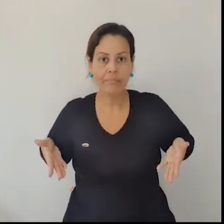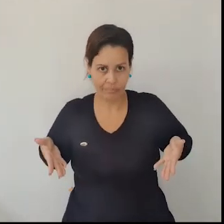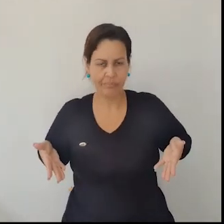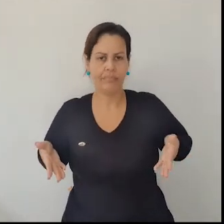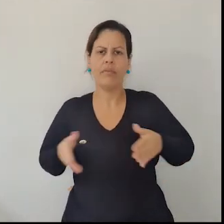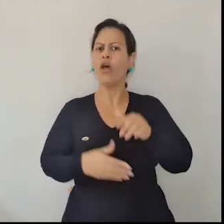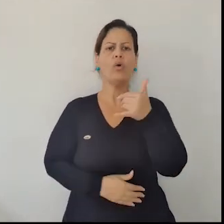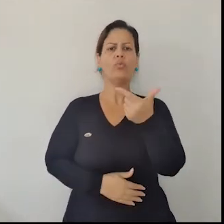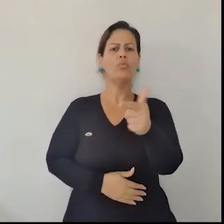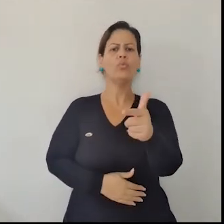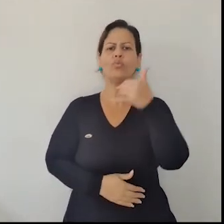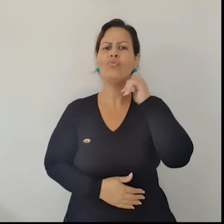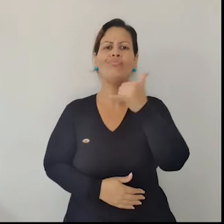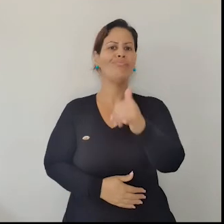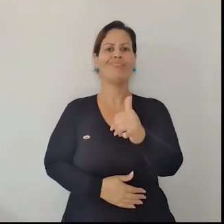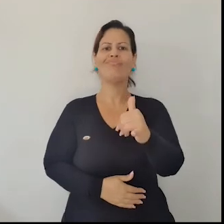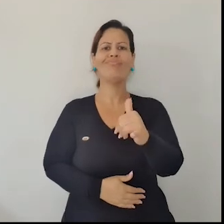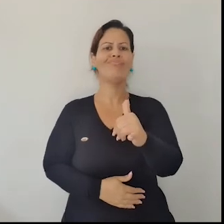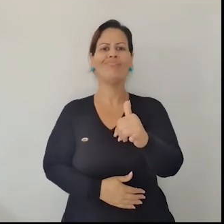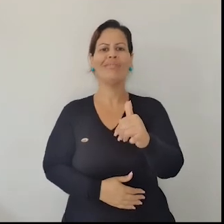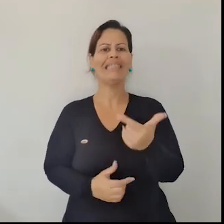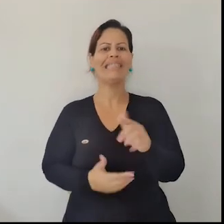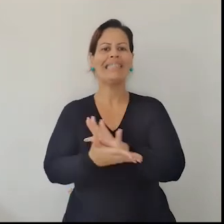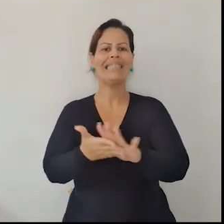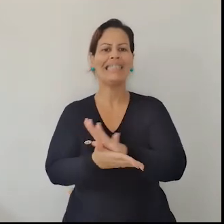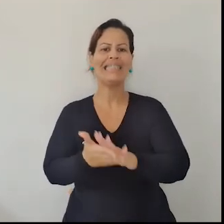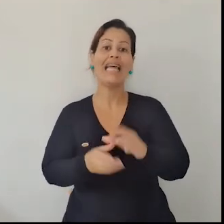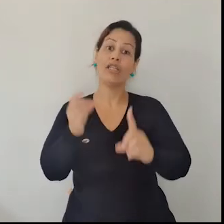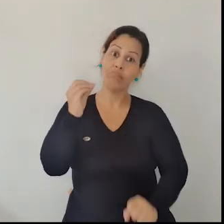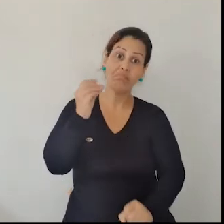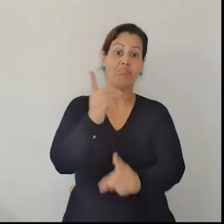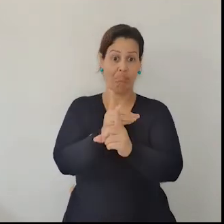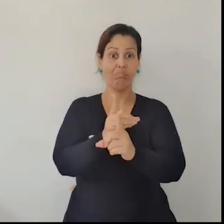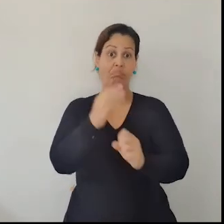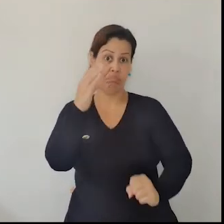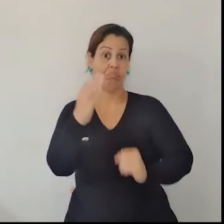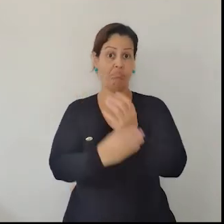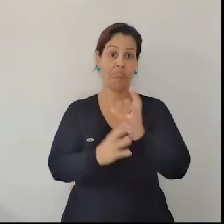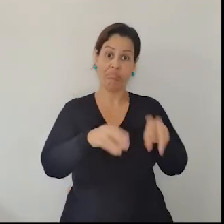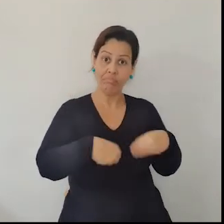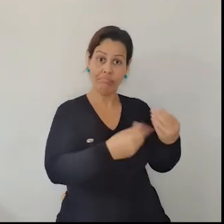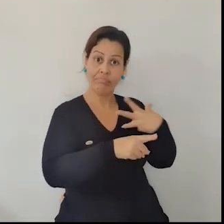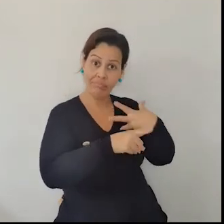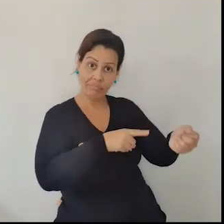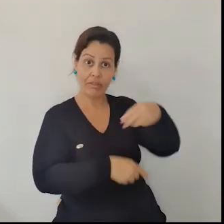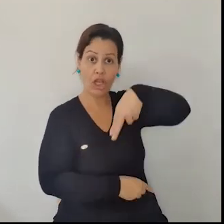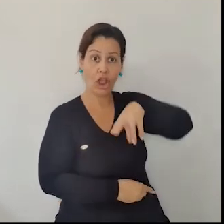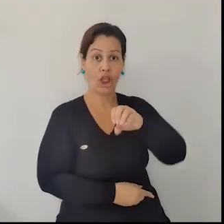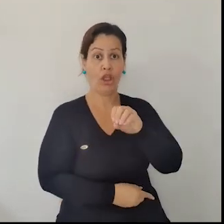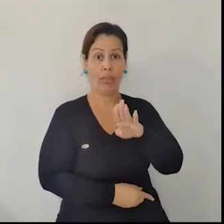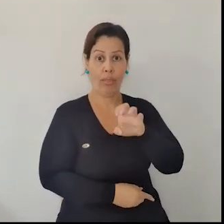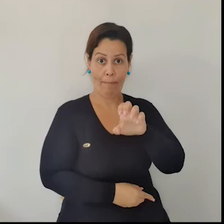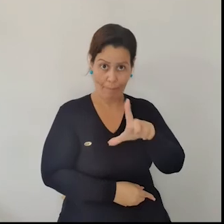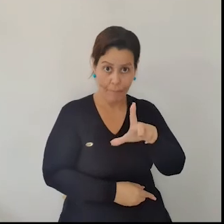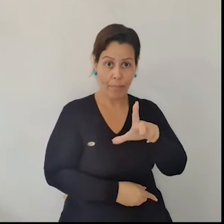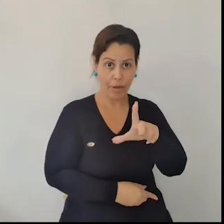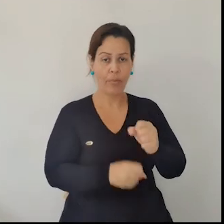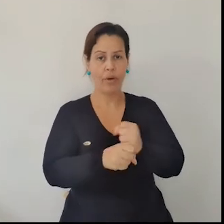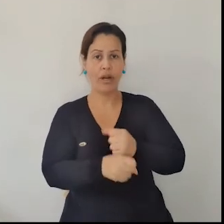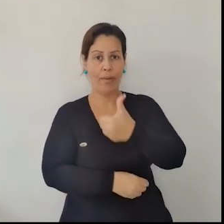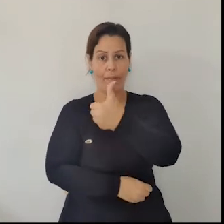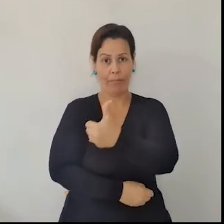que passou a ser conhecida como nêutron. Pelo fato de não ter carga elétrica, por essa descoberta ganhou o Prêmio Nobel de Física